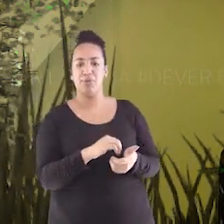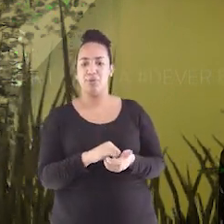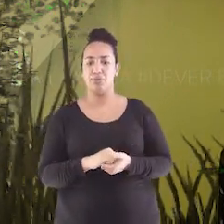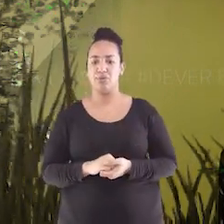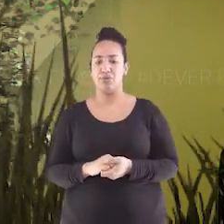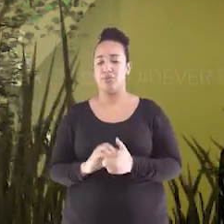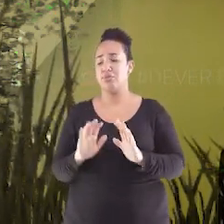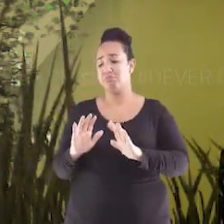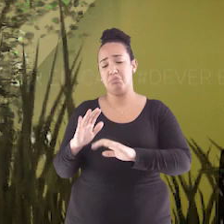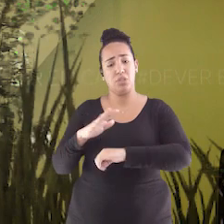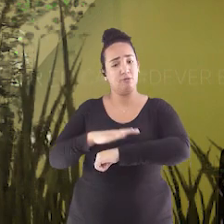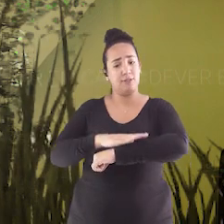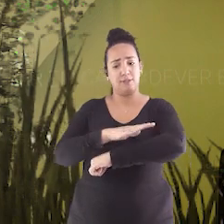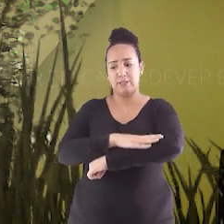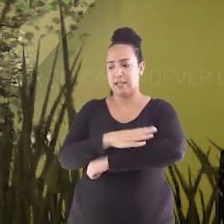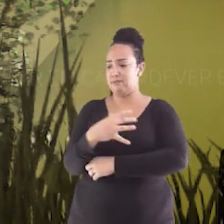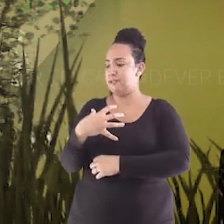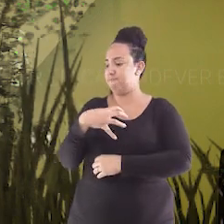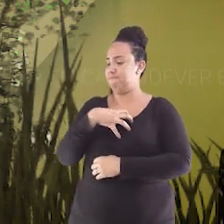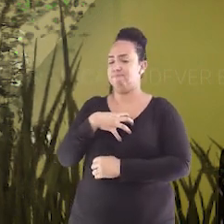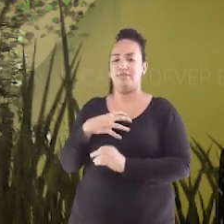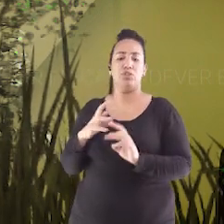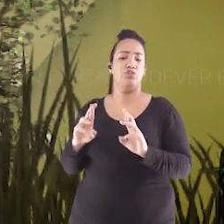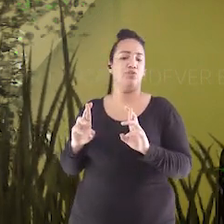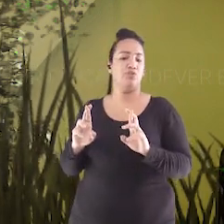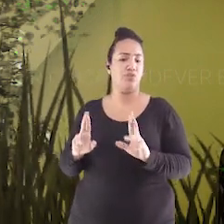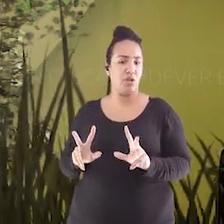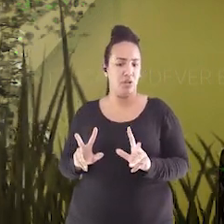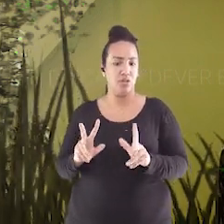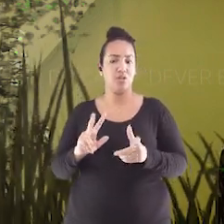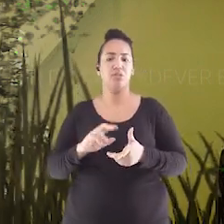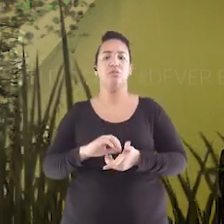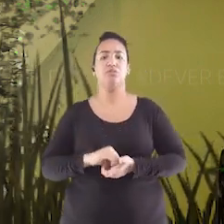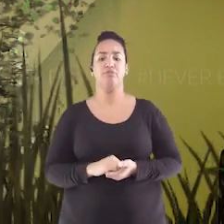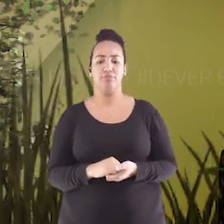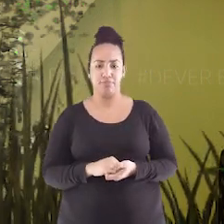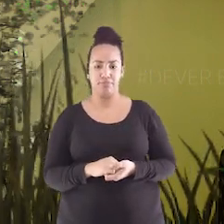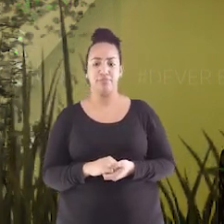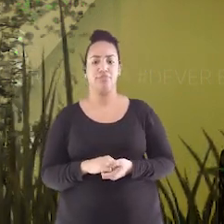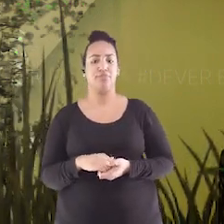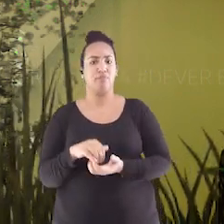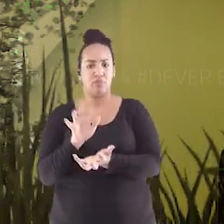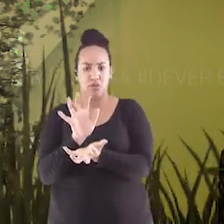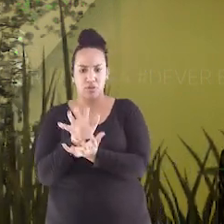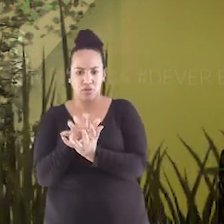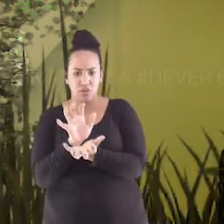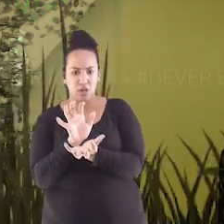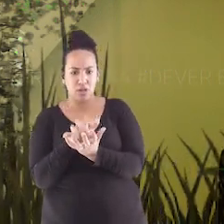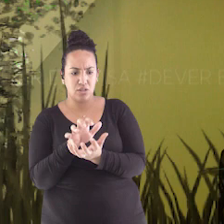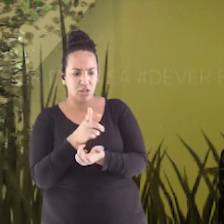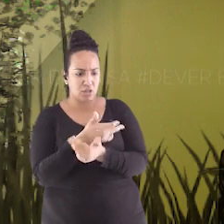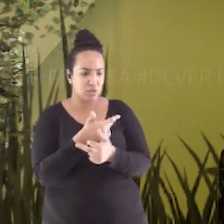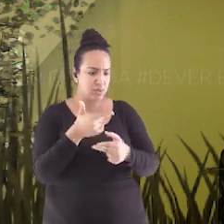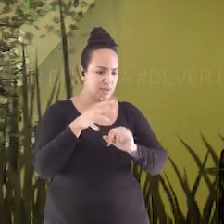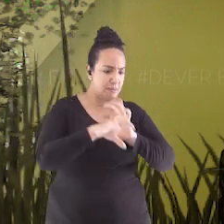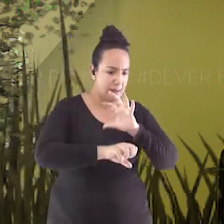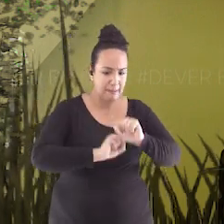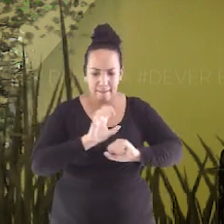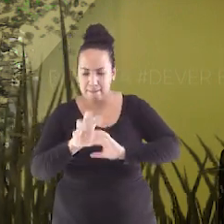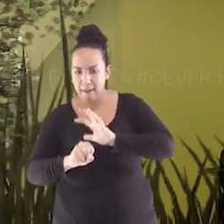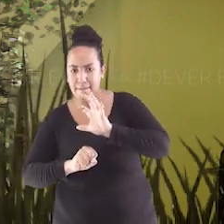Mas Jove não sentia o mesmo. E a coisa escamosa continuou devorando as